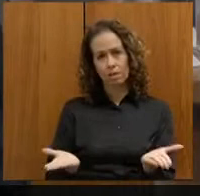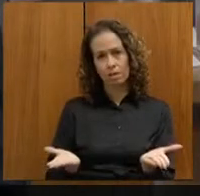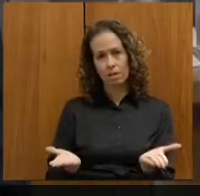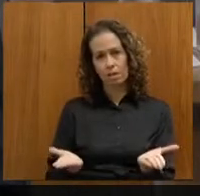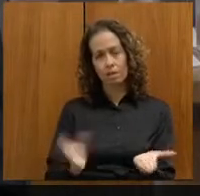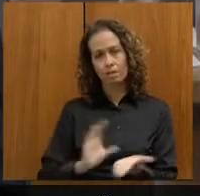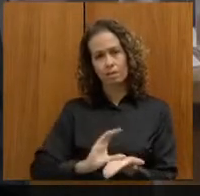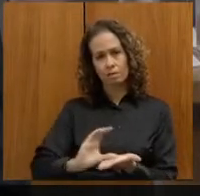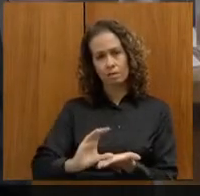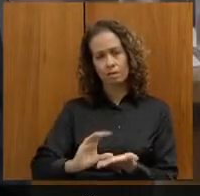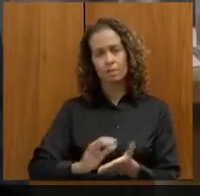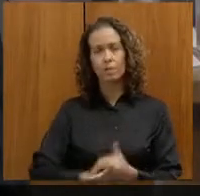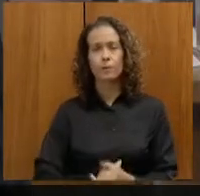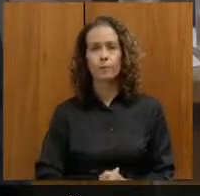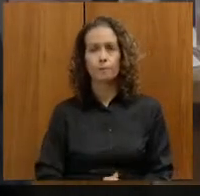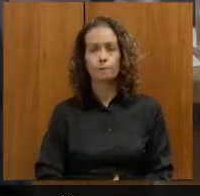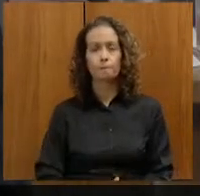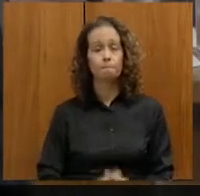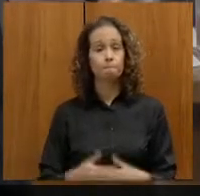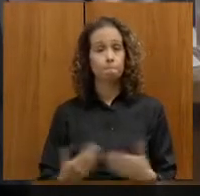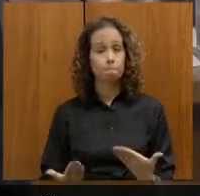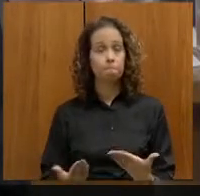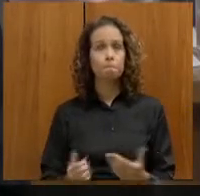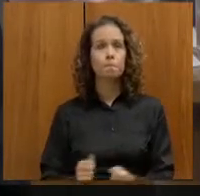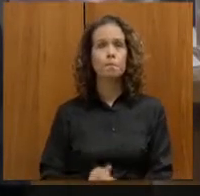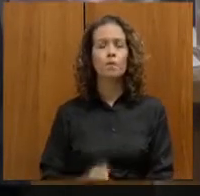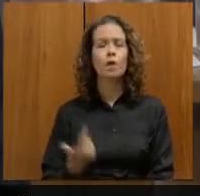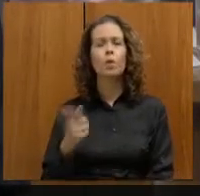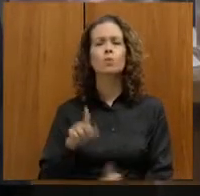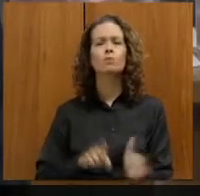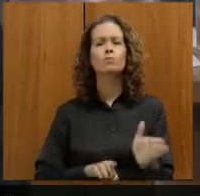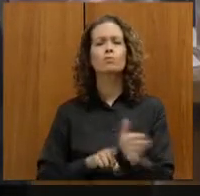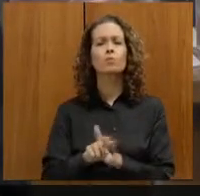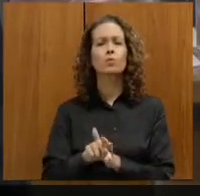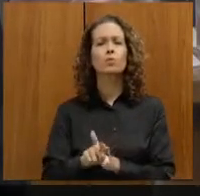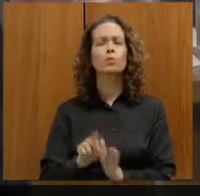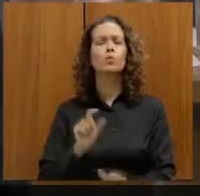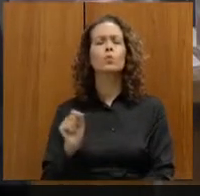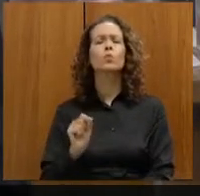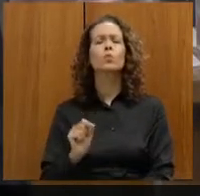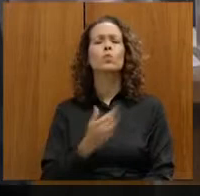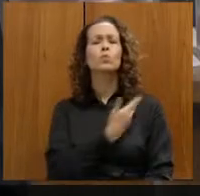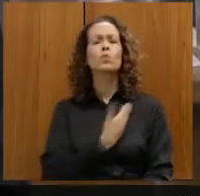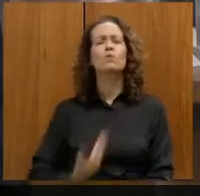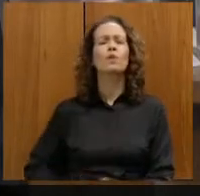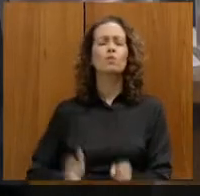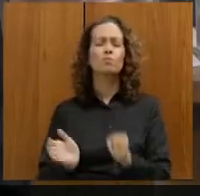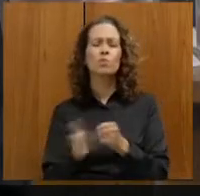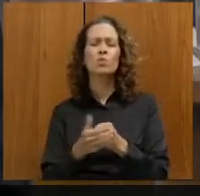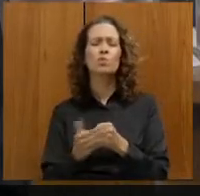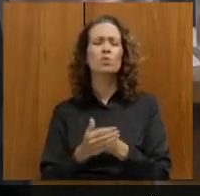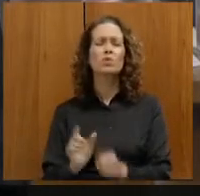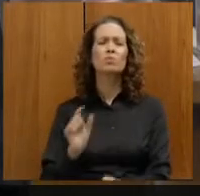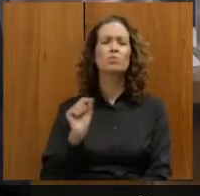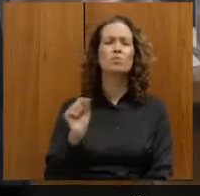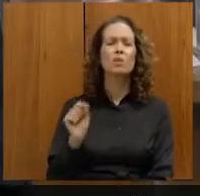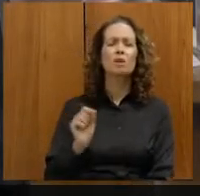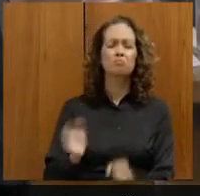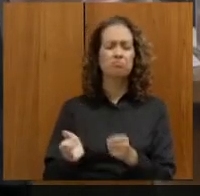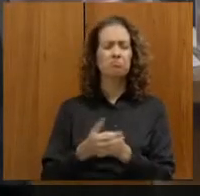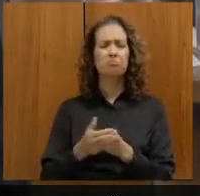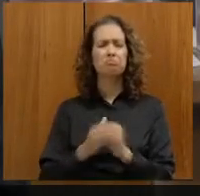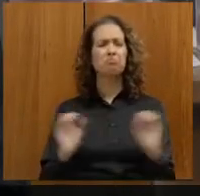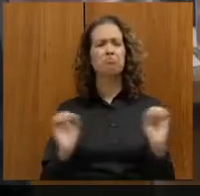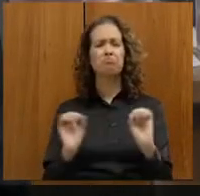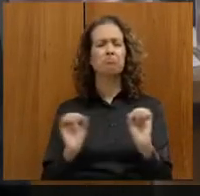investimento é como ação ao seu perguntou né O que o governo tem esconder não vendo não tem nada fazendo não tem nada a esconder